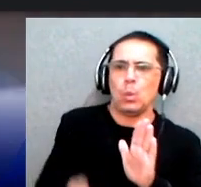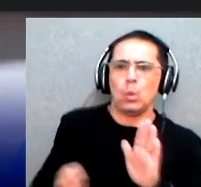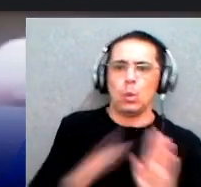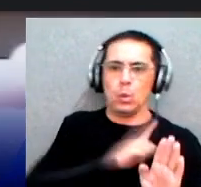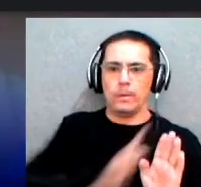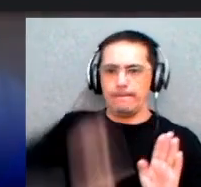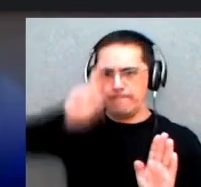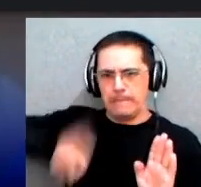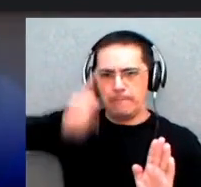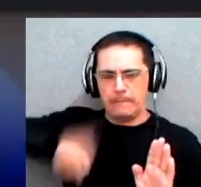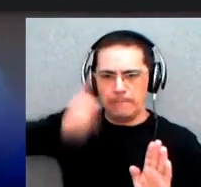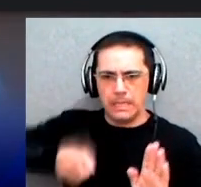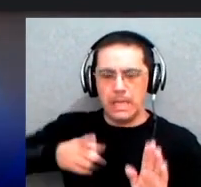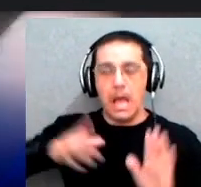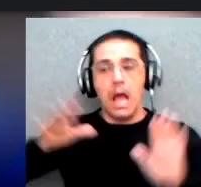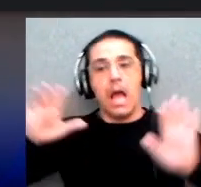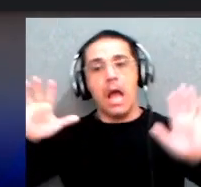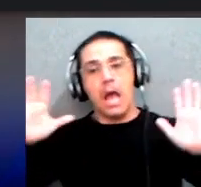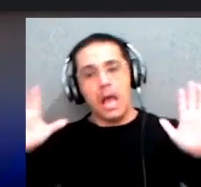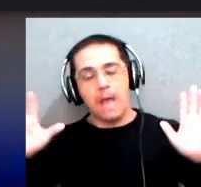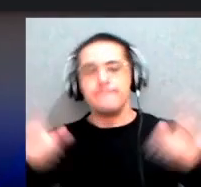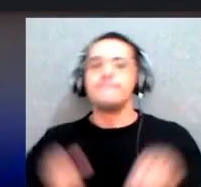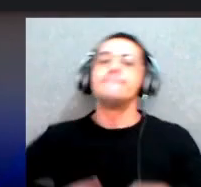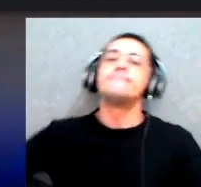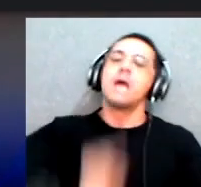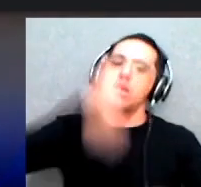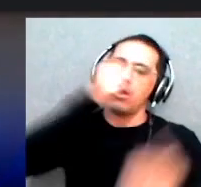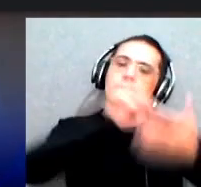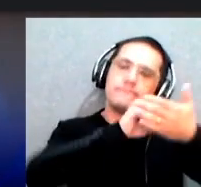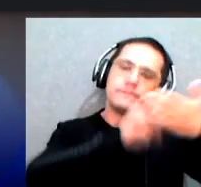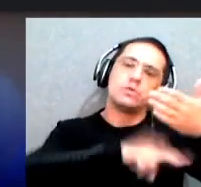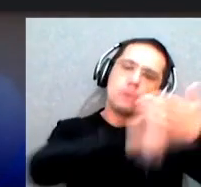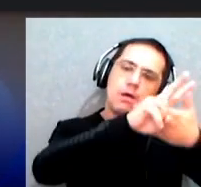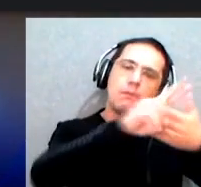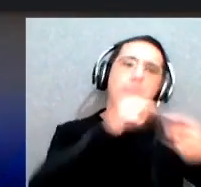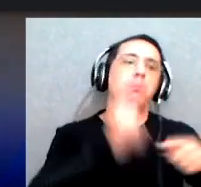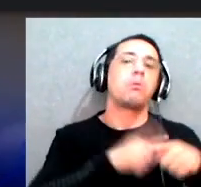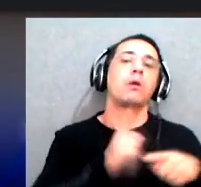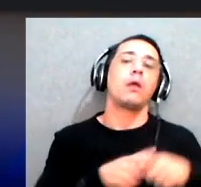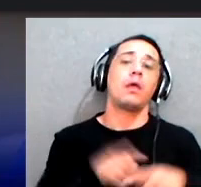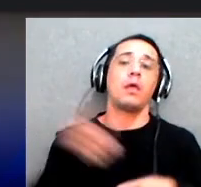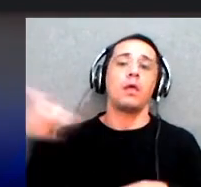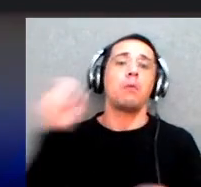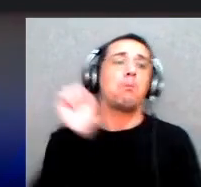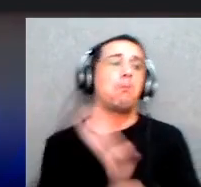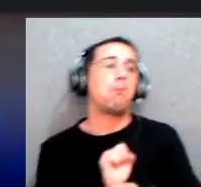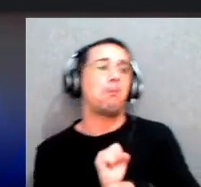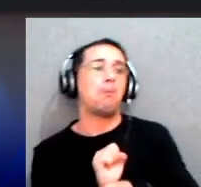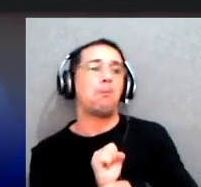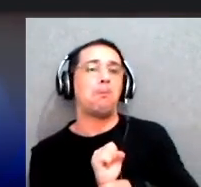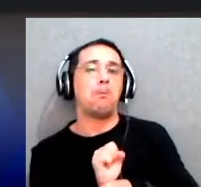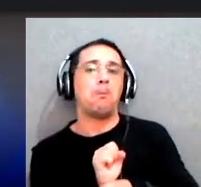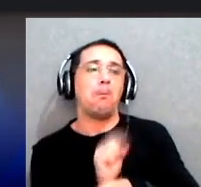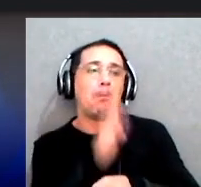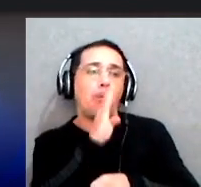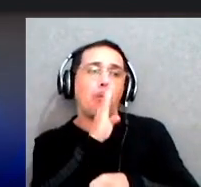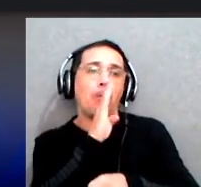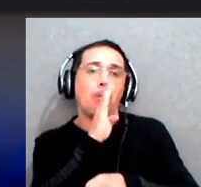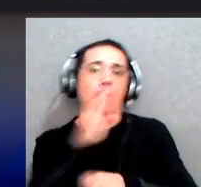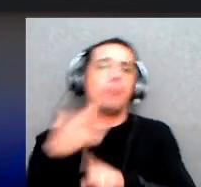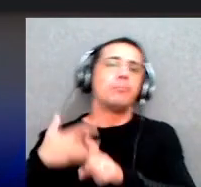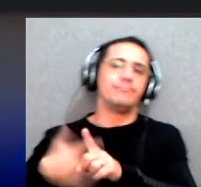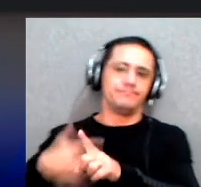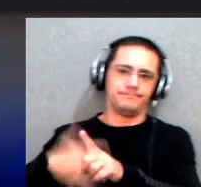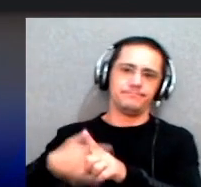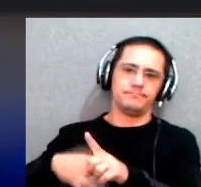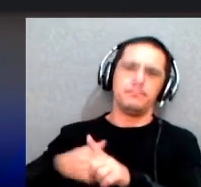entendemos que é melhor do que simplesmente não realizar a audiência. Mas após a normalização da situação em relação à Covid-19, compreendemos que não